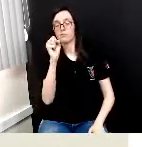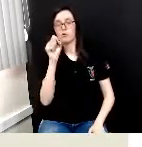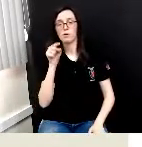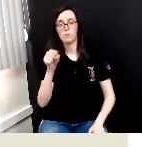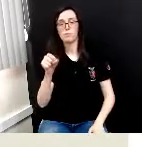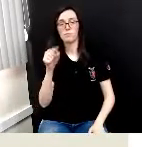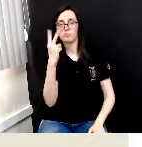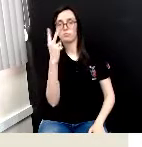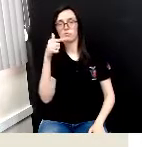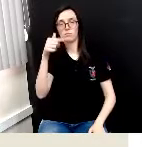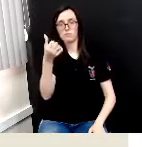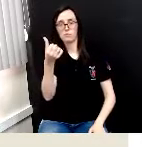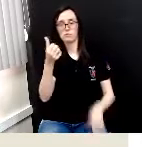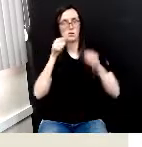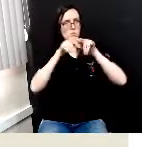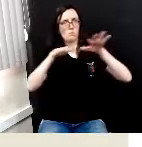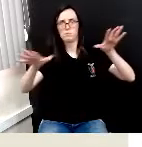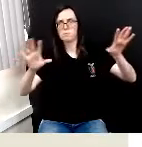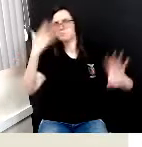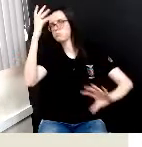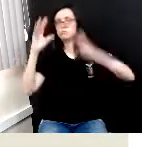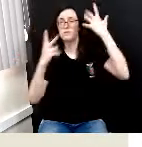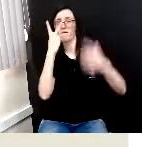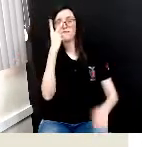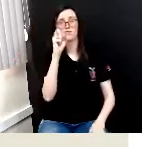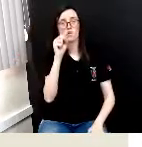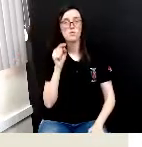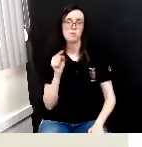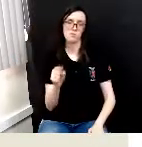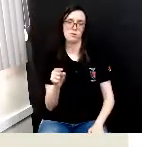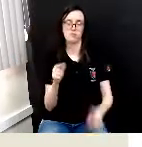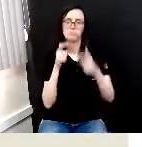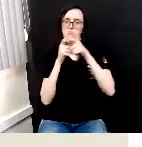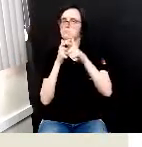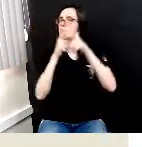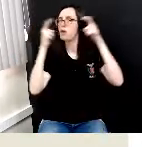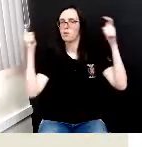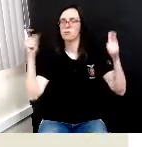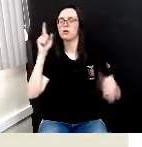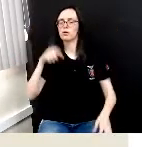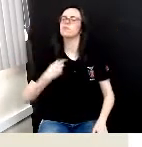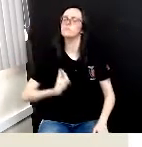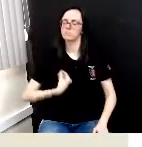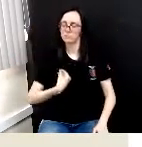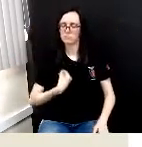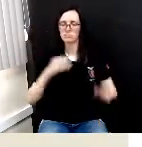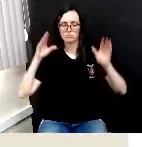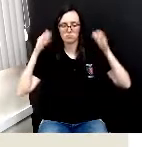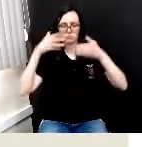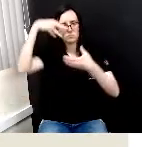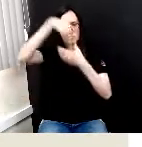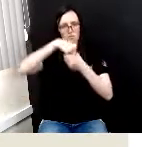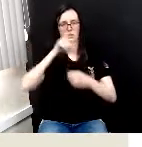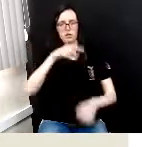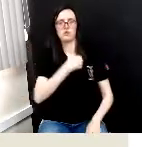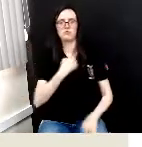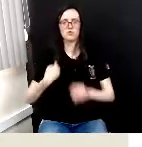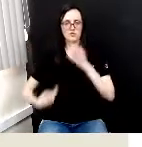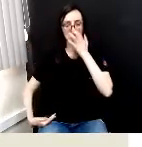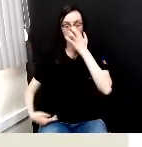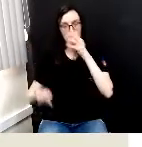28.276 casos confirmados de coronavírus. A maioria desses casos estão concentrados detectados na China